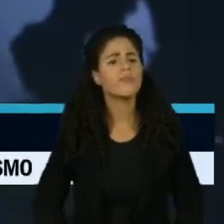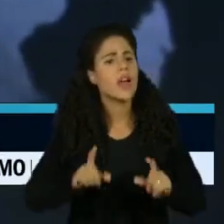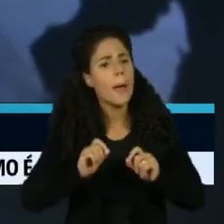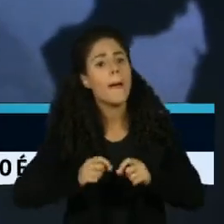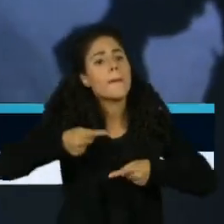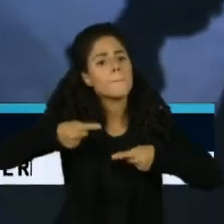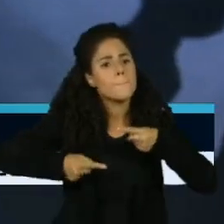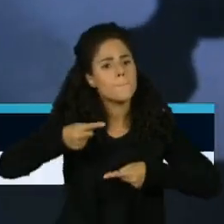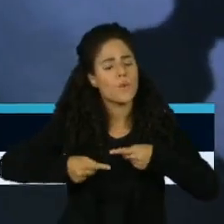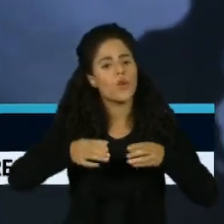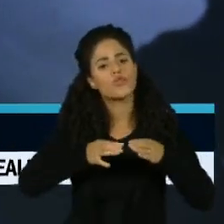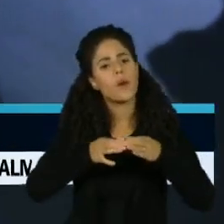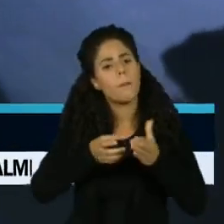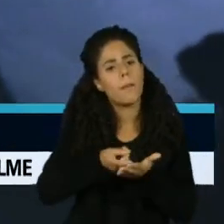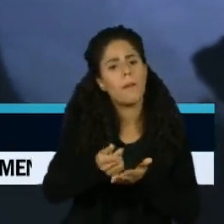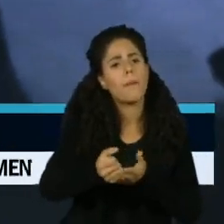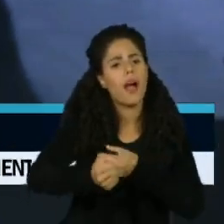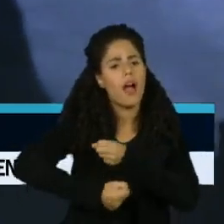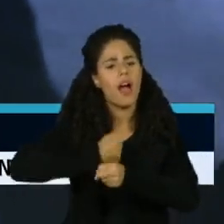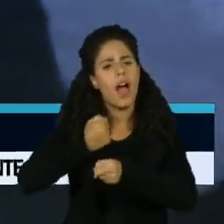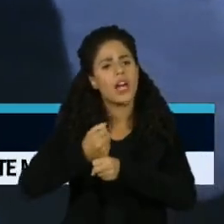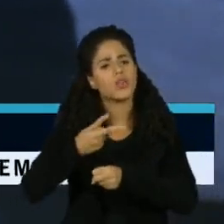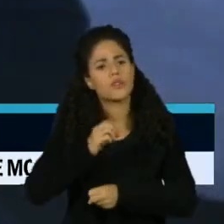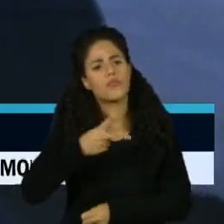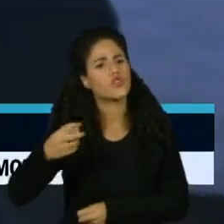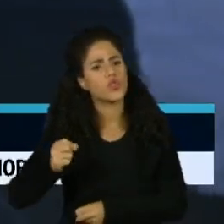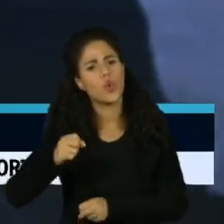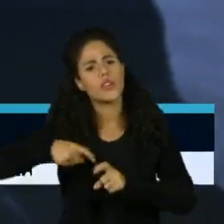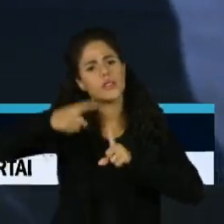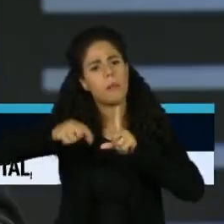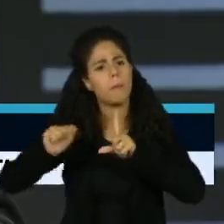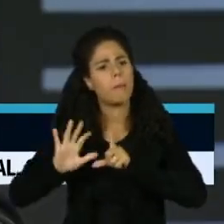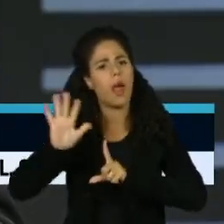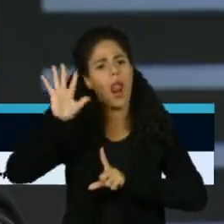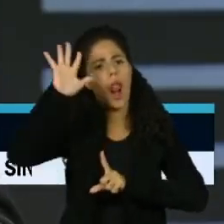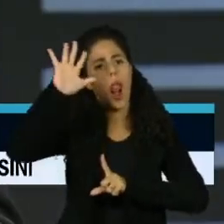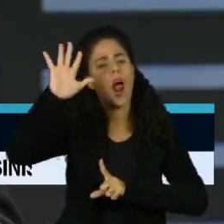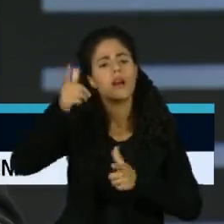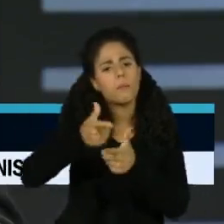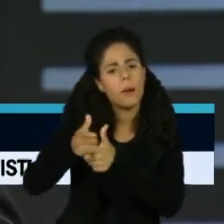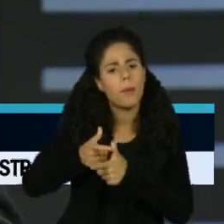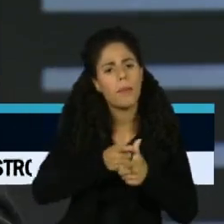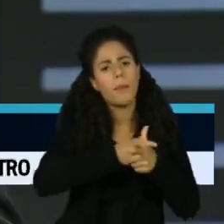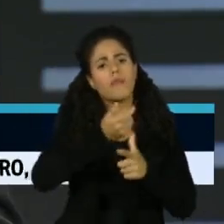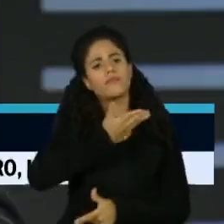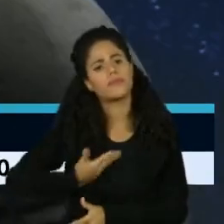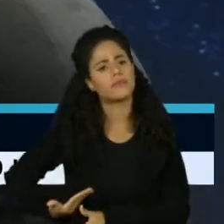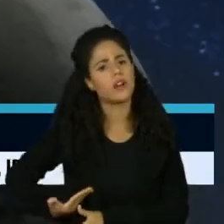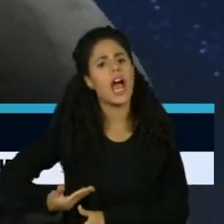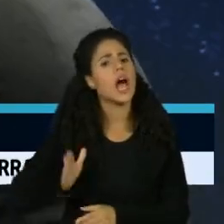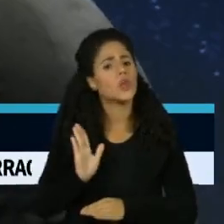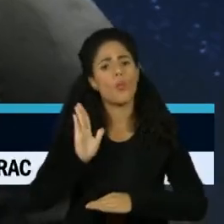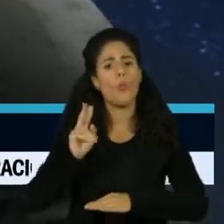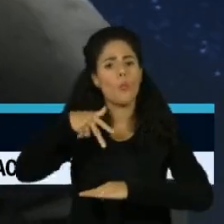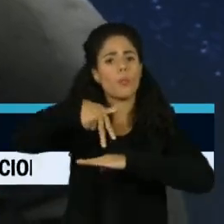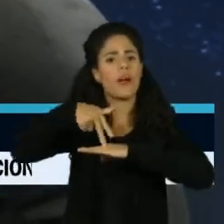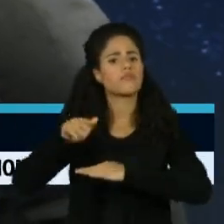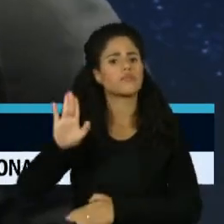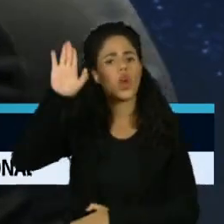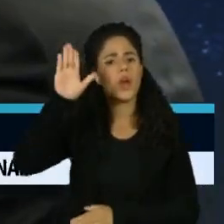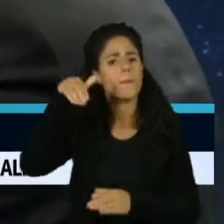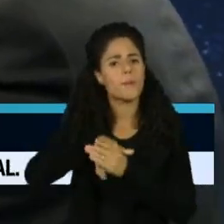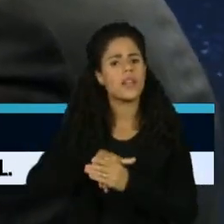sozinha vai conseguir com que a inflação 2022.com pressão ele compressão as contas públicas por causa do processo eleitoral ou tá difícil